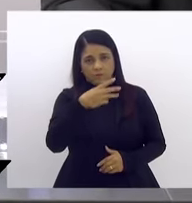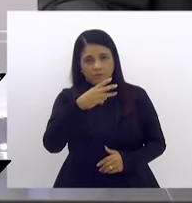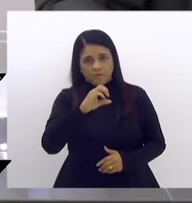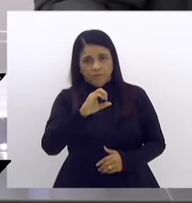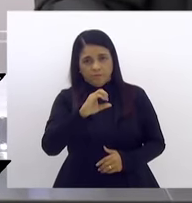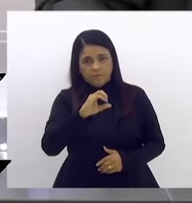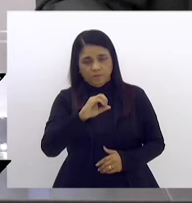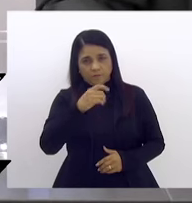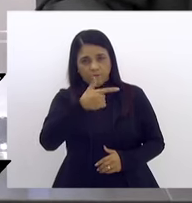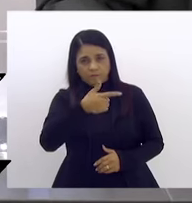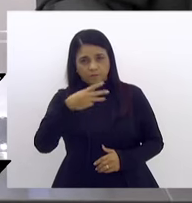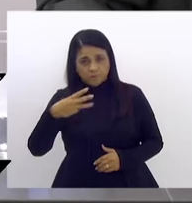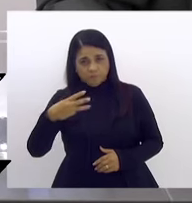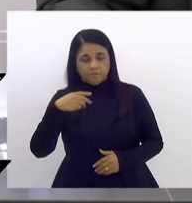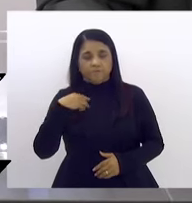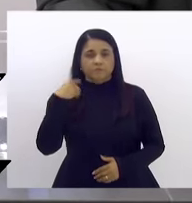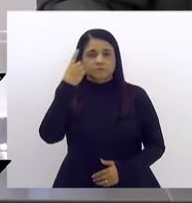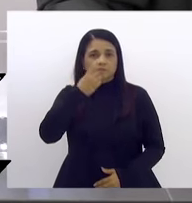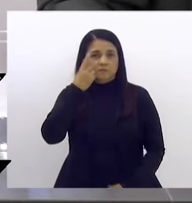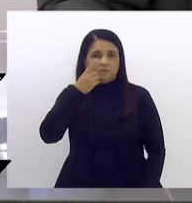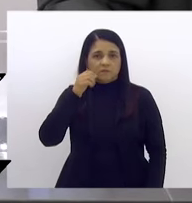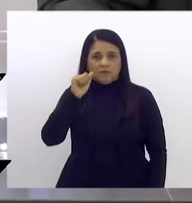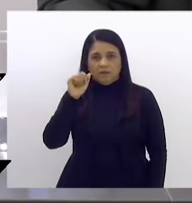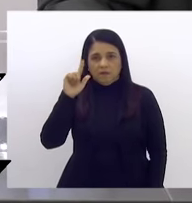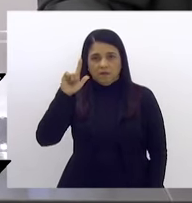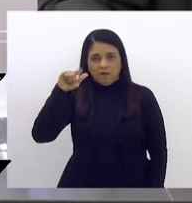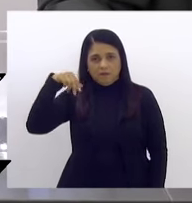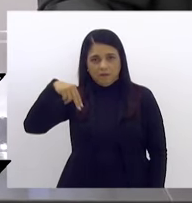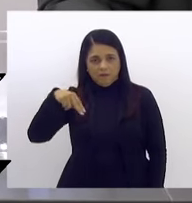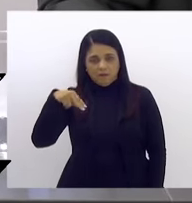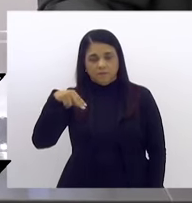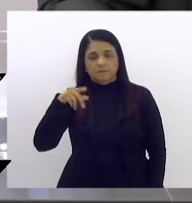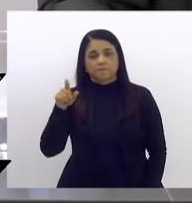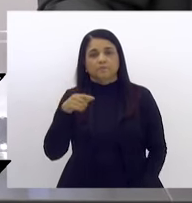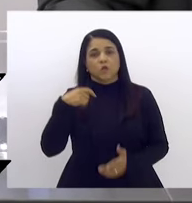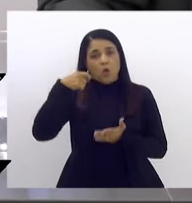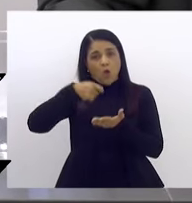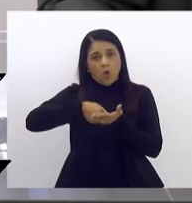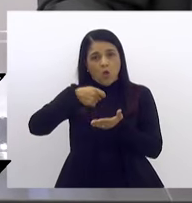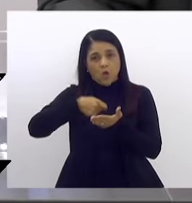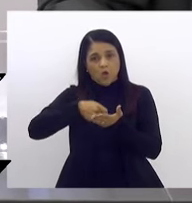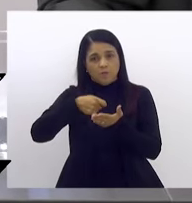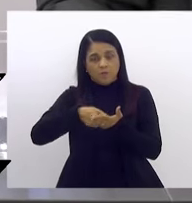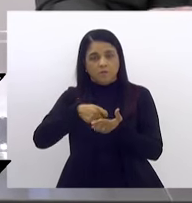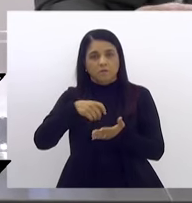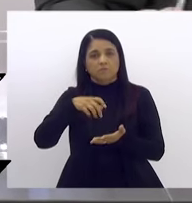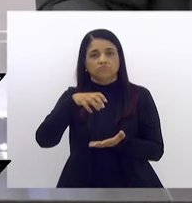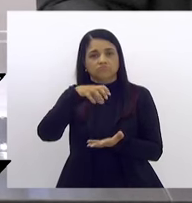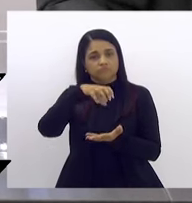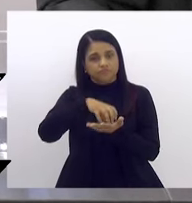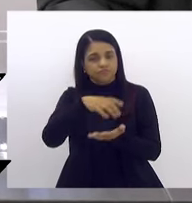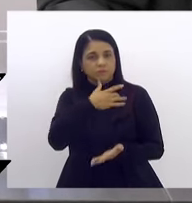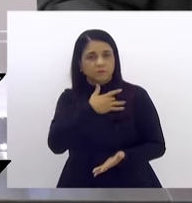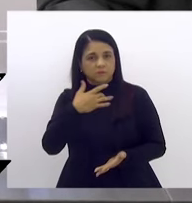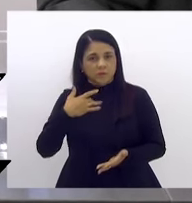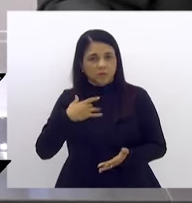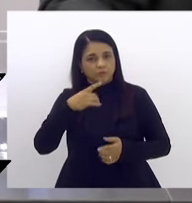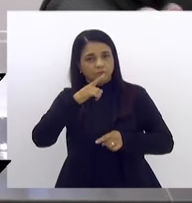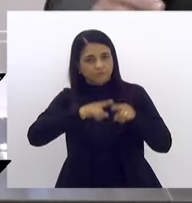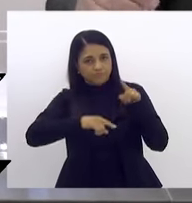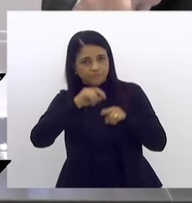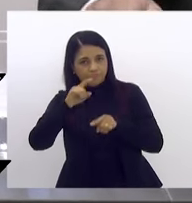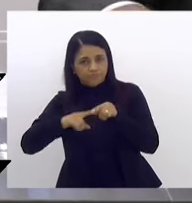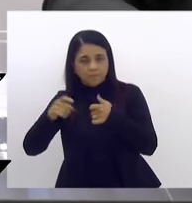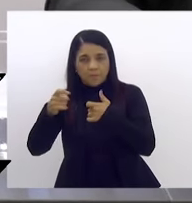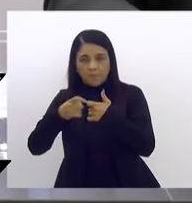de autoria do deputado Alan Lopes obriga os estabelecimentos de saúde a disponibilizar os Equipamentos Médicos